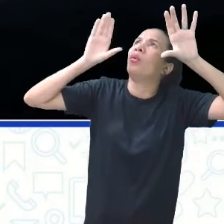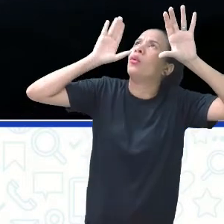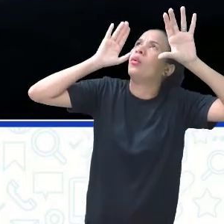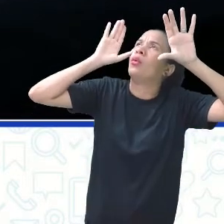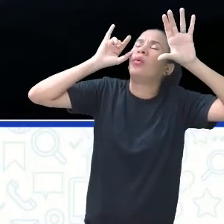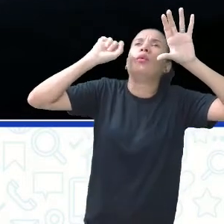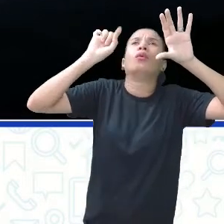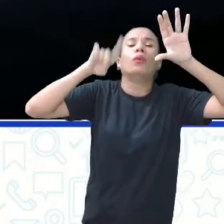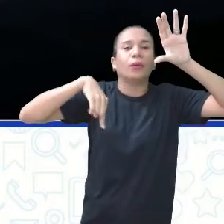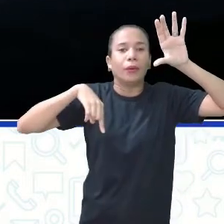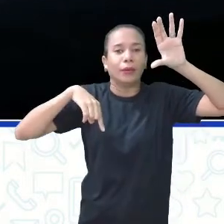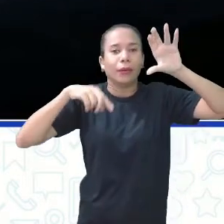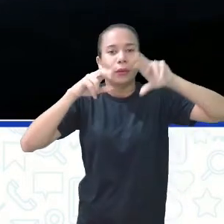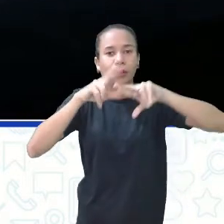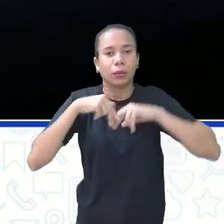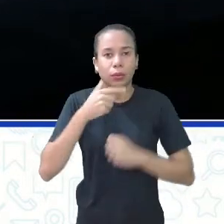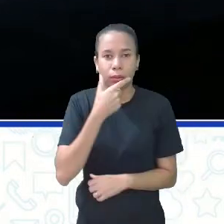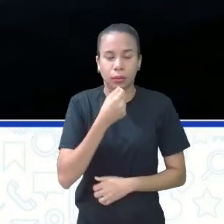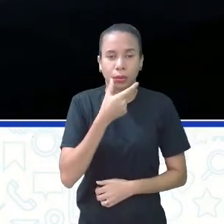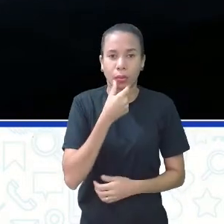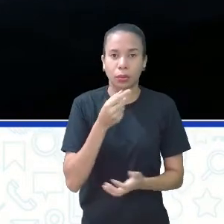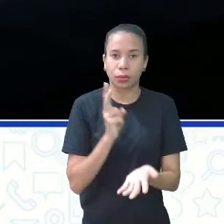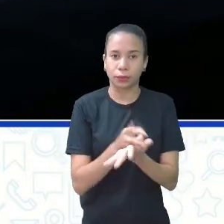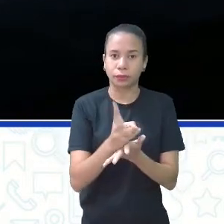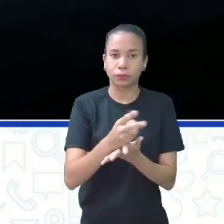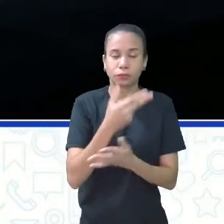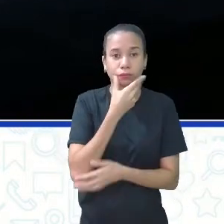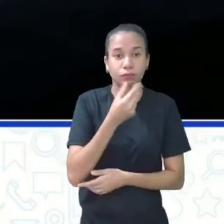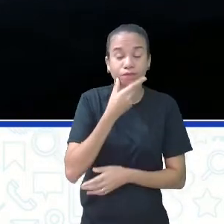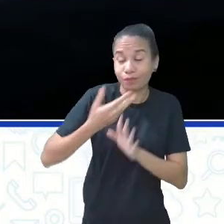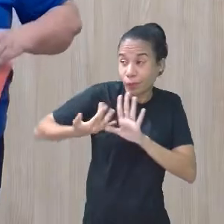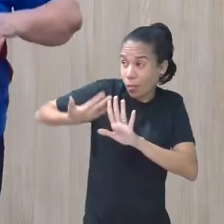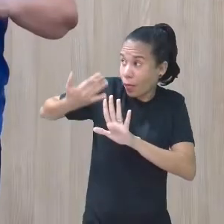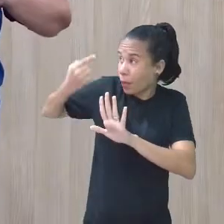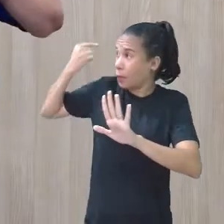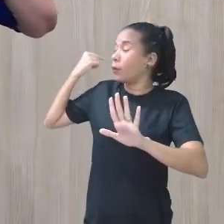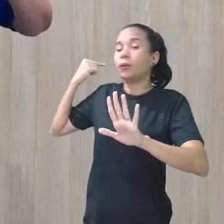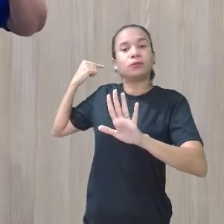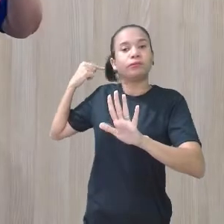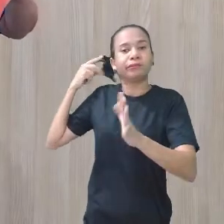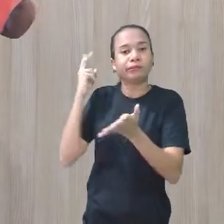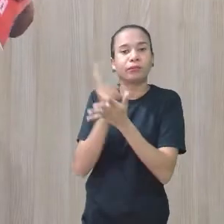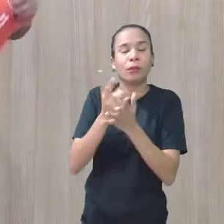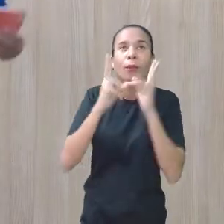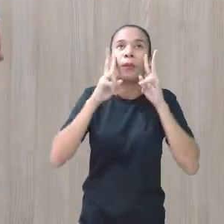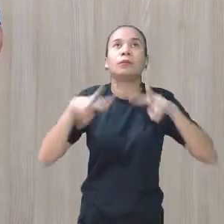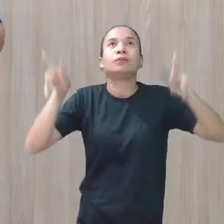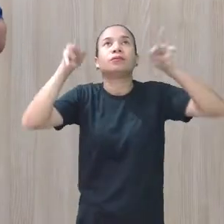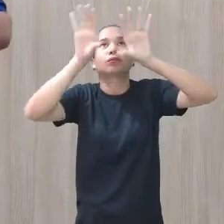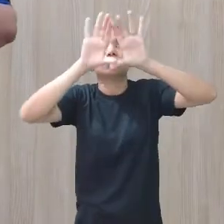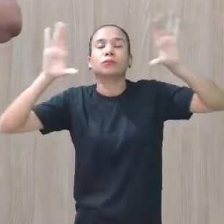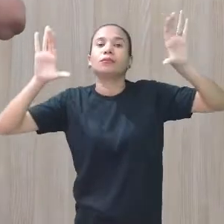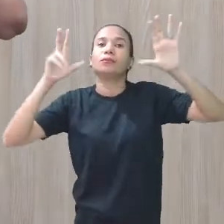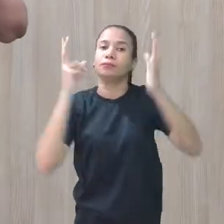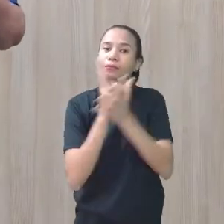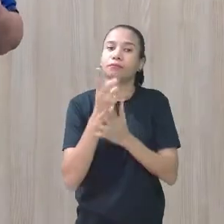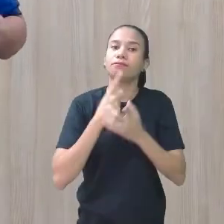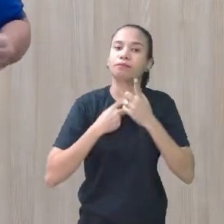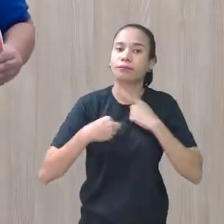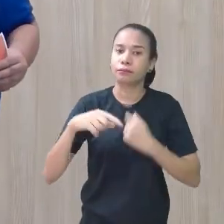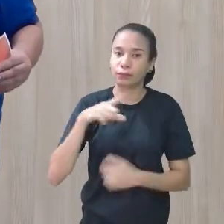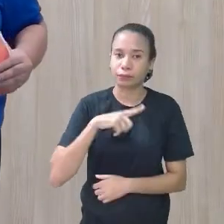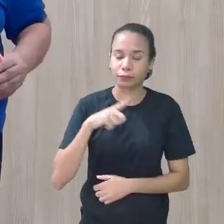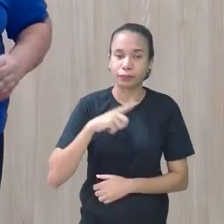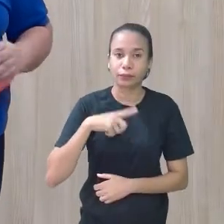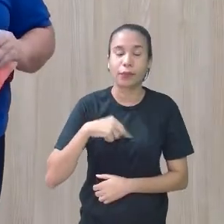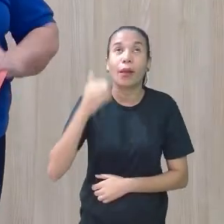ao céu. Então, o homem sempre, desde o homem primitivo, ele sempre contemplou o céu, sempre teve desejo